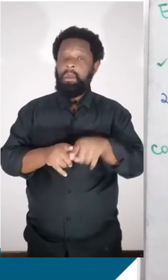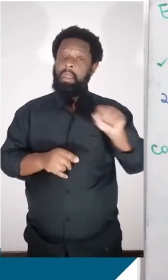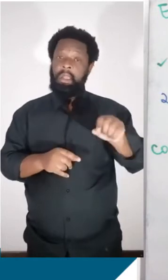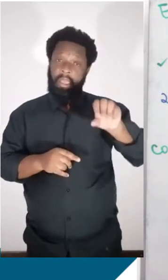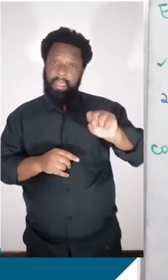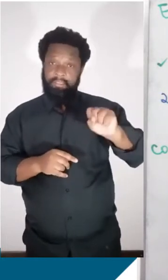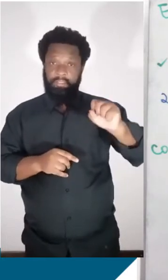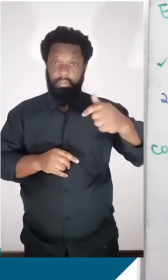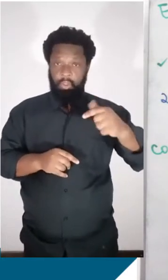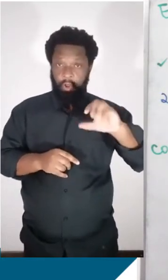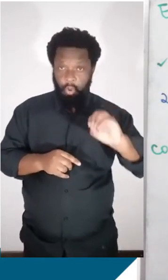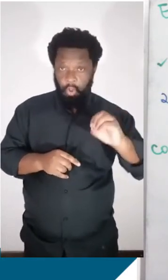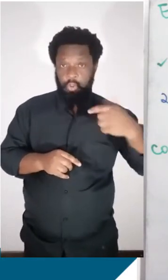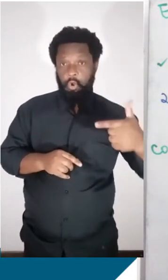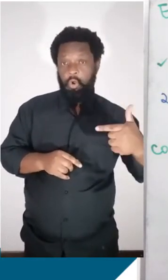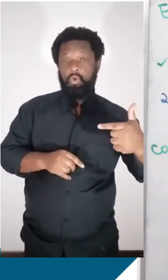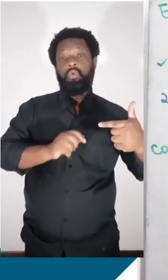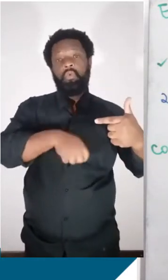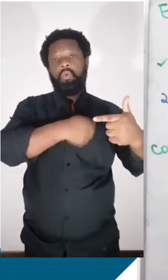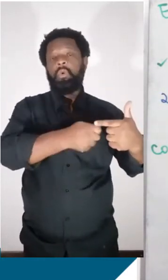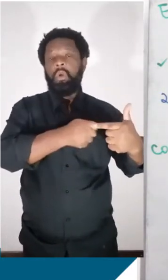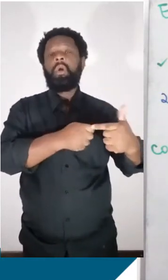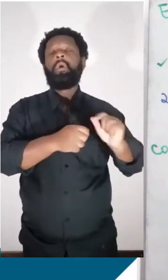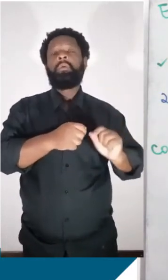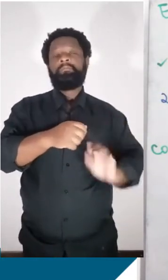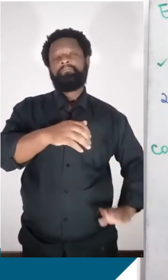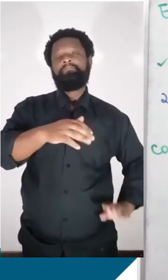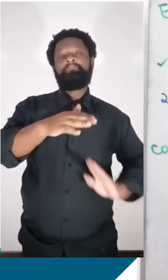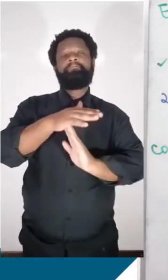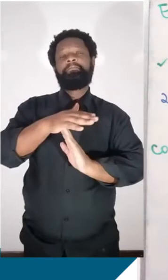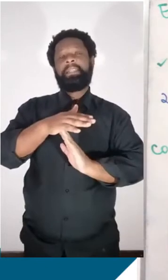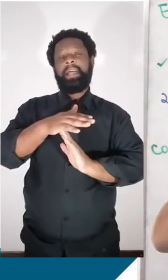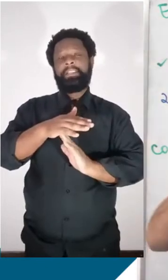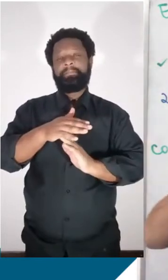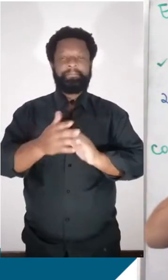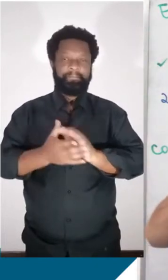E o SO2 é o